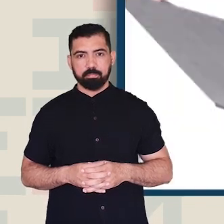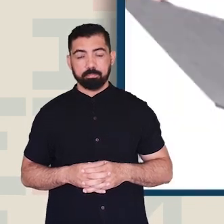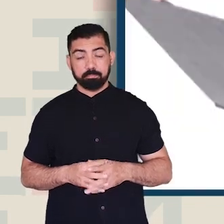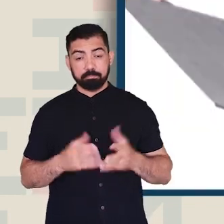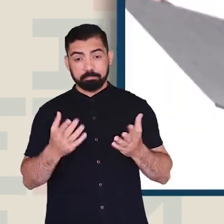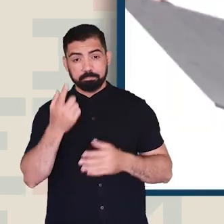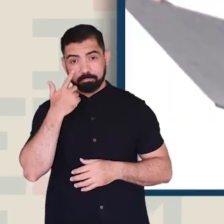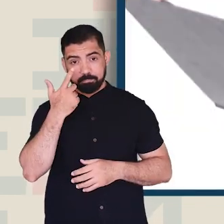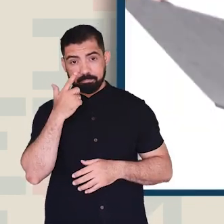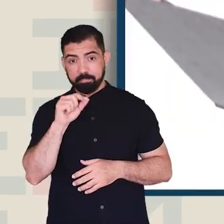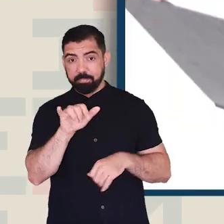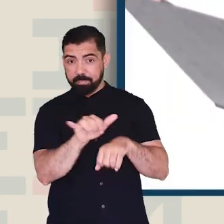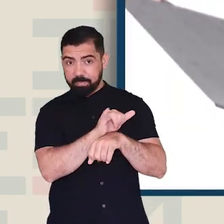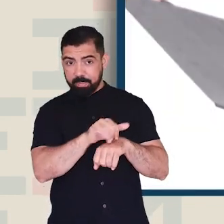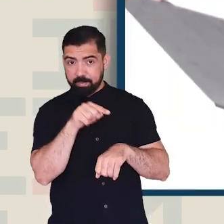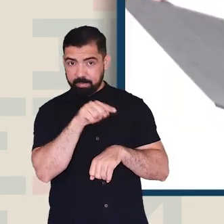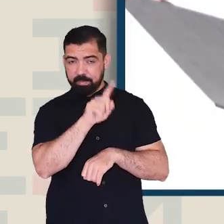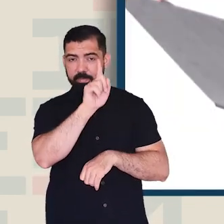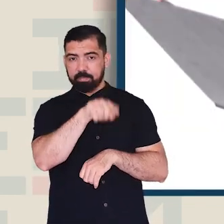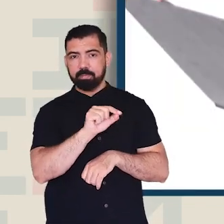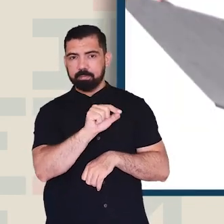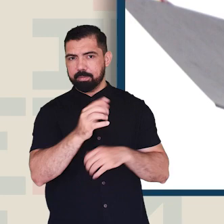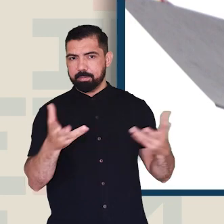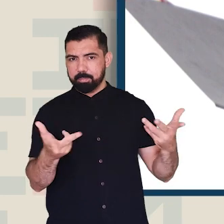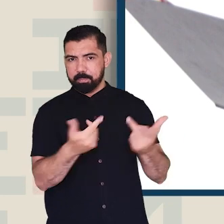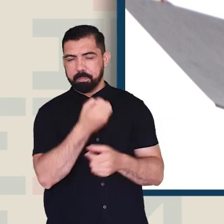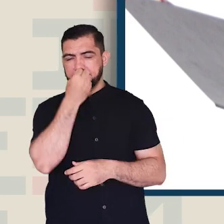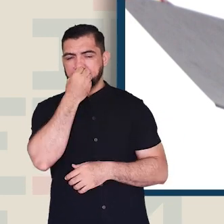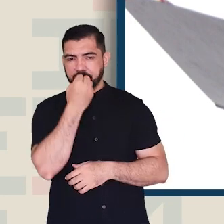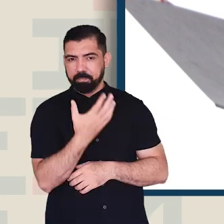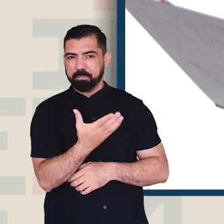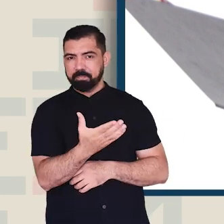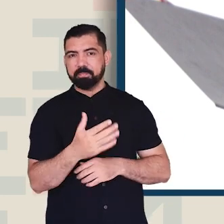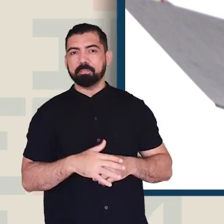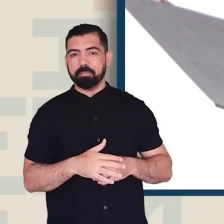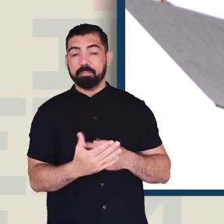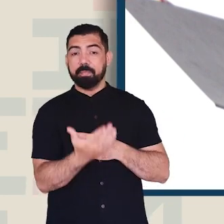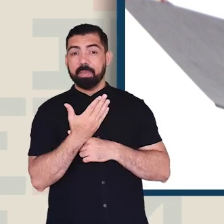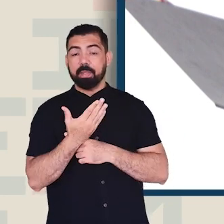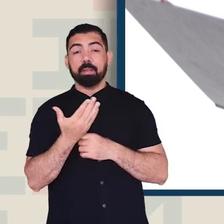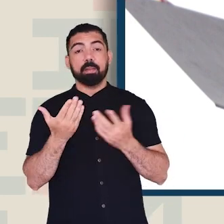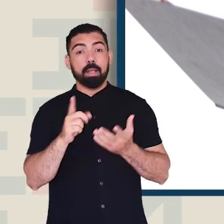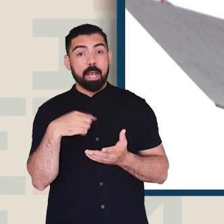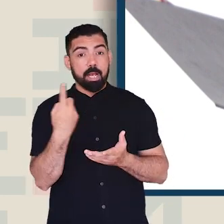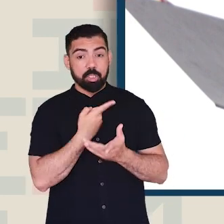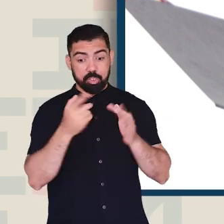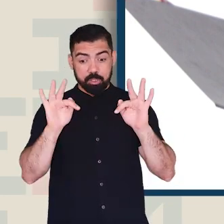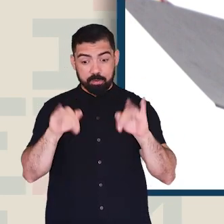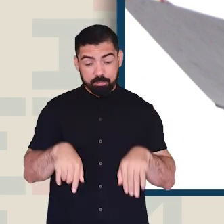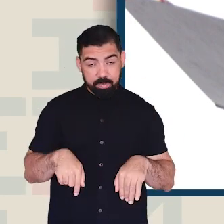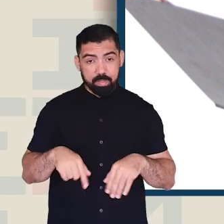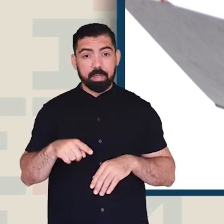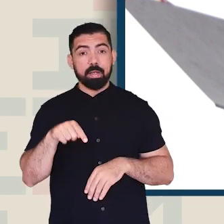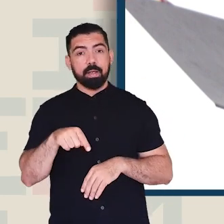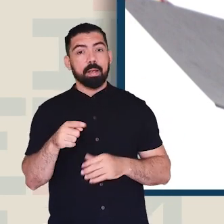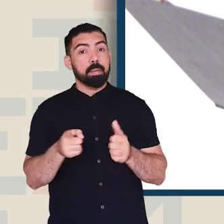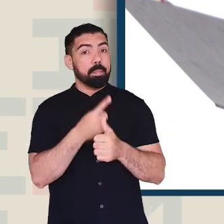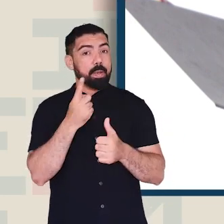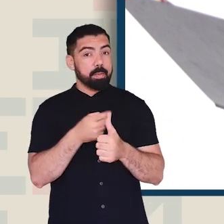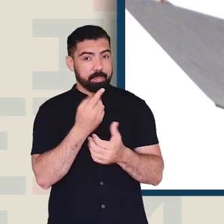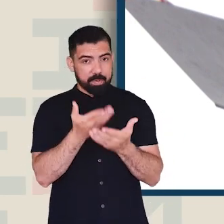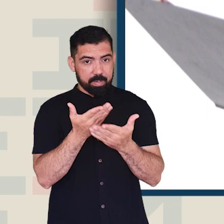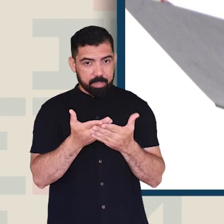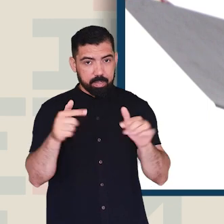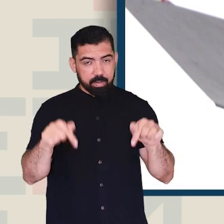Então você vê que o recurso é um recurso extraordinário, né? Bacana. Então, para a gente finalizar esse nosso primeiro